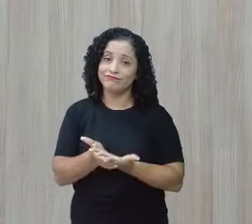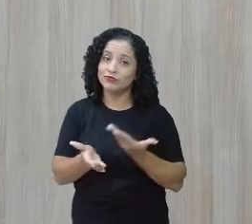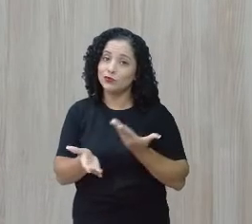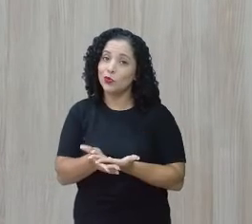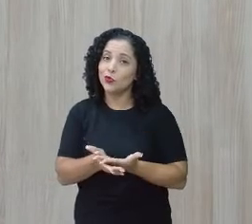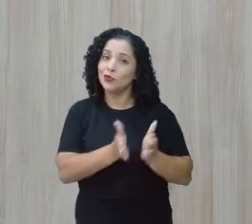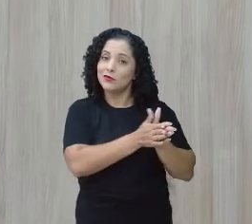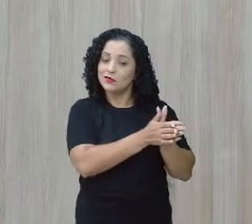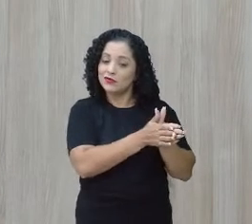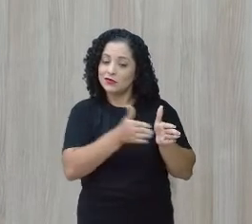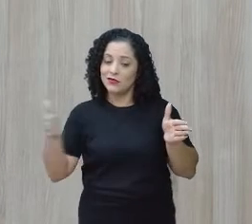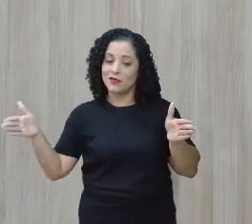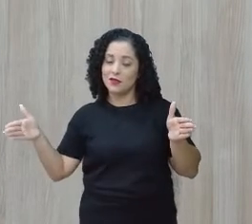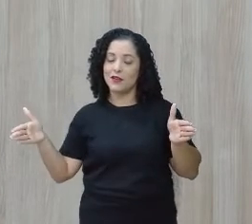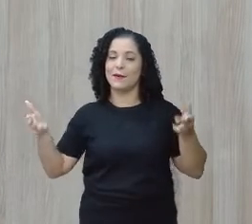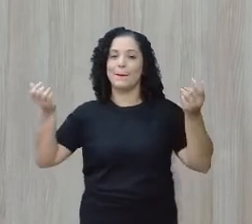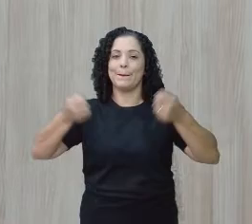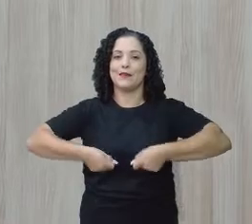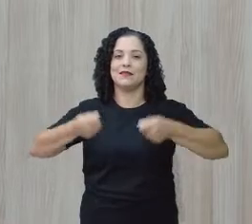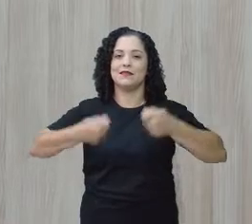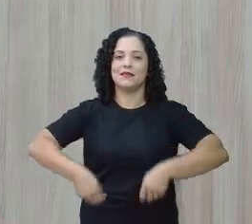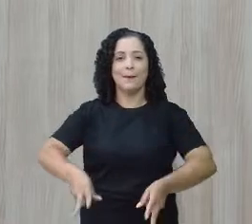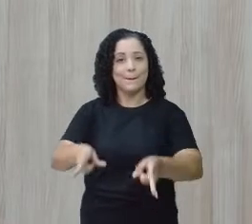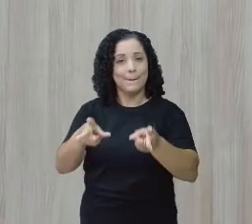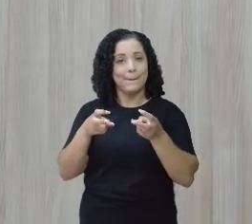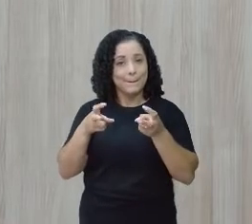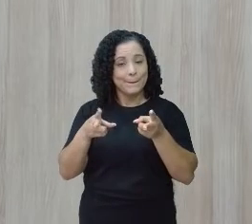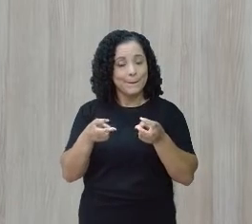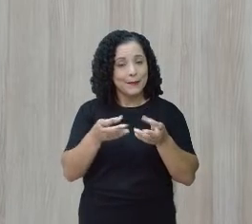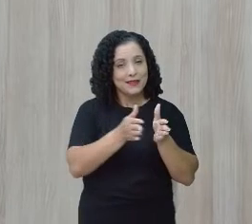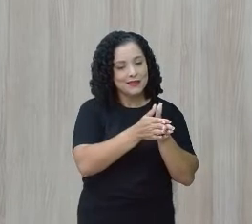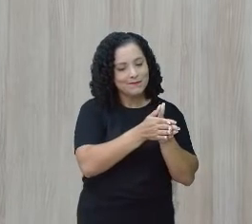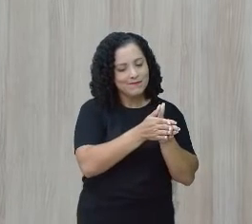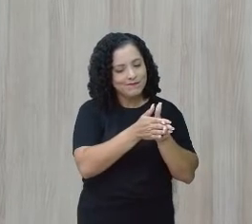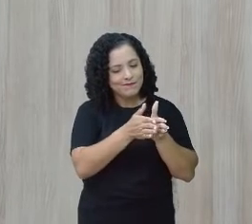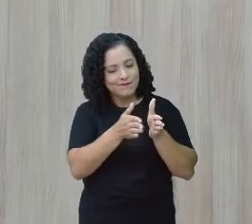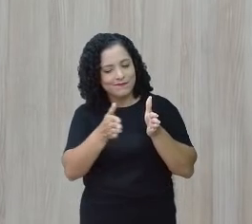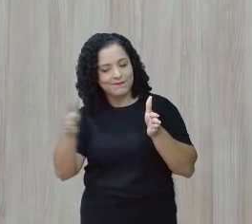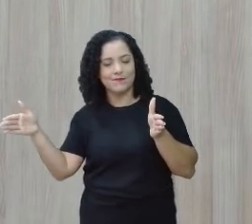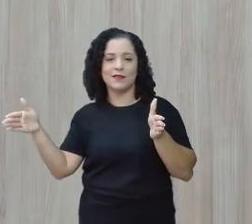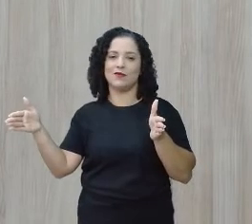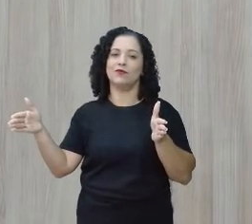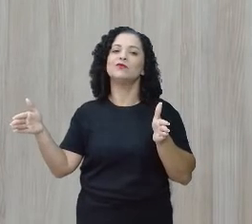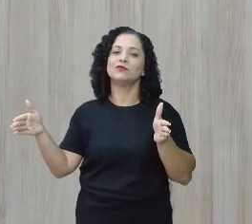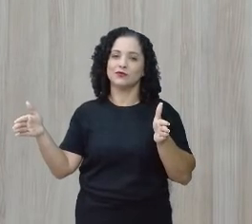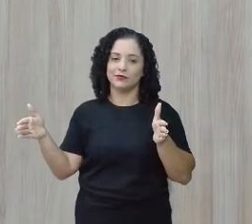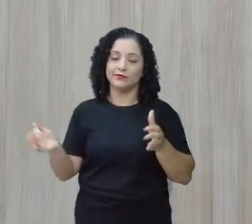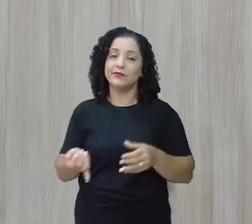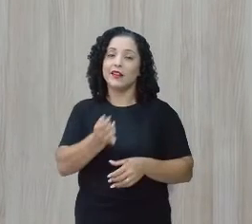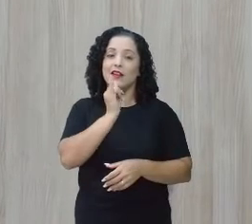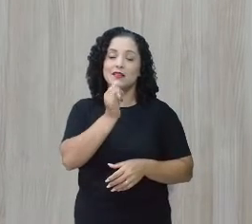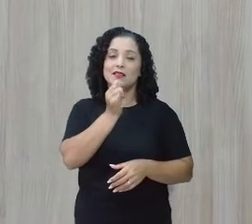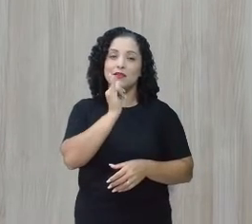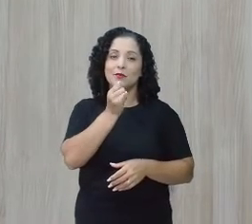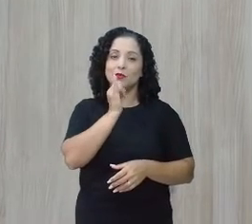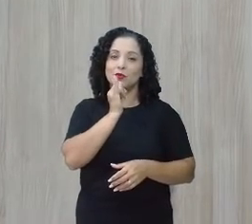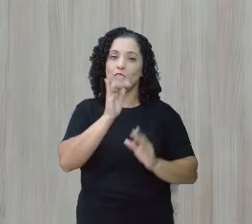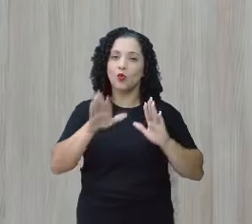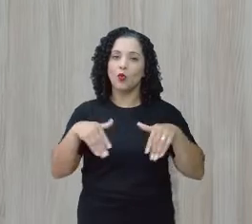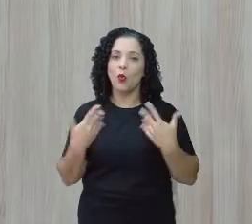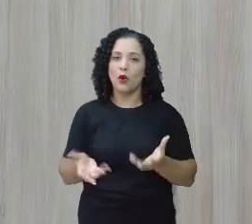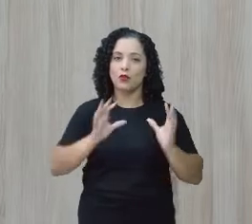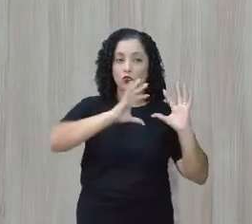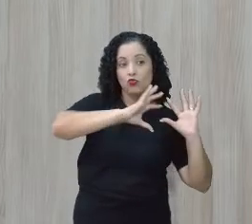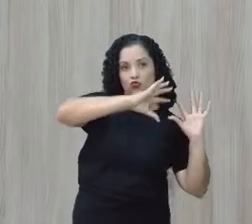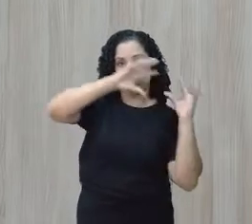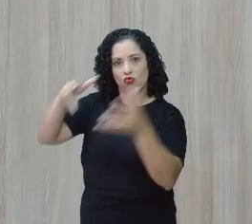gente perceber esse percurso a ser percorrido por um objeto. Exemplo, quando eu jogo